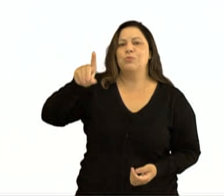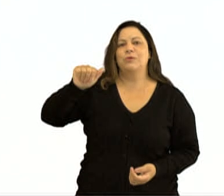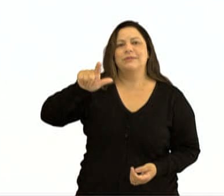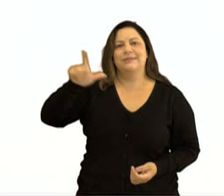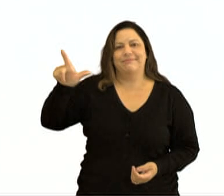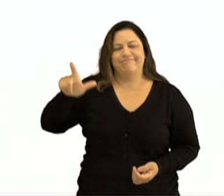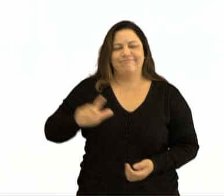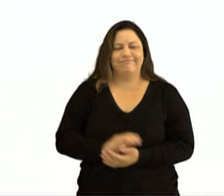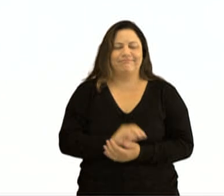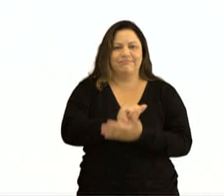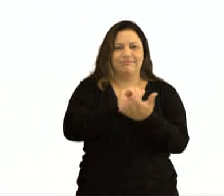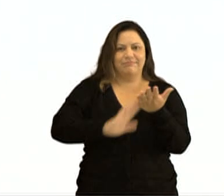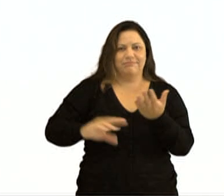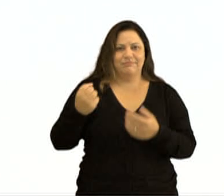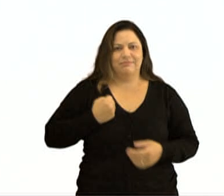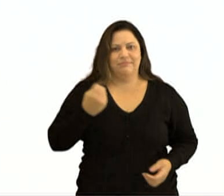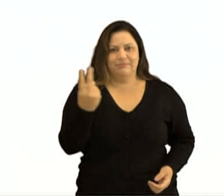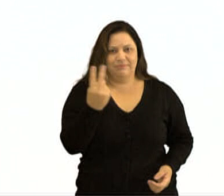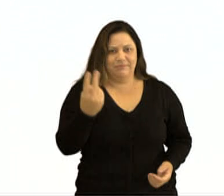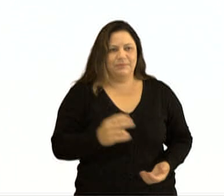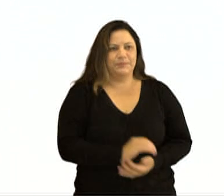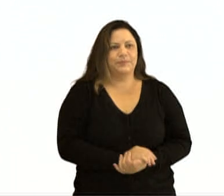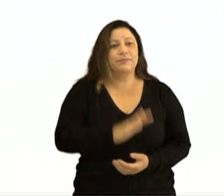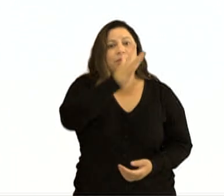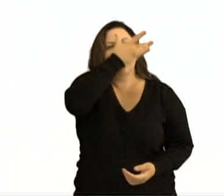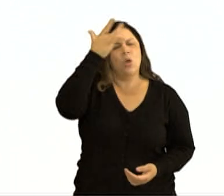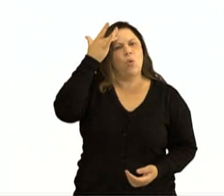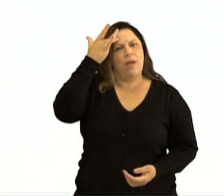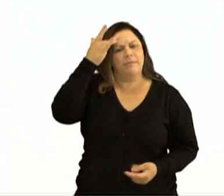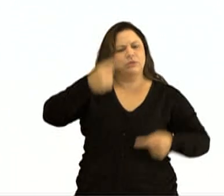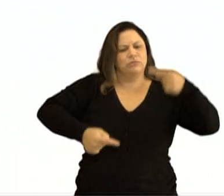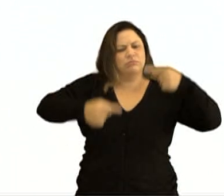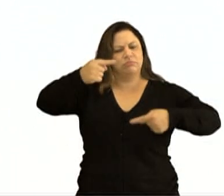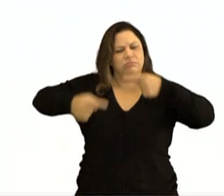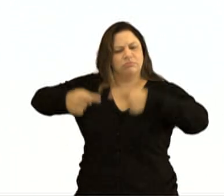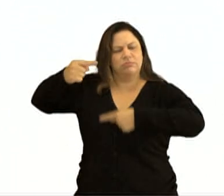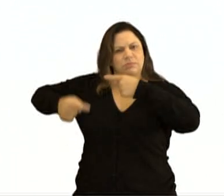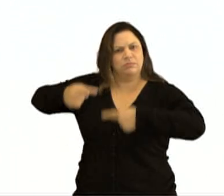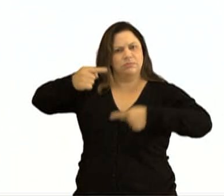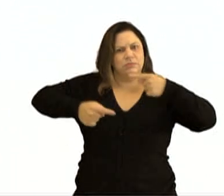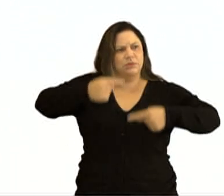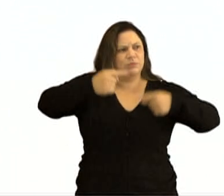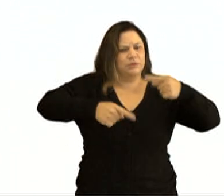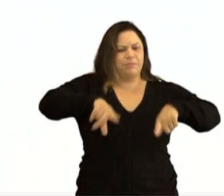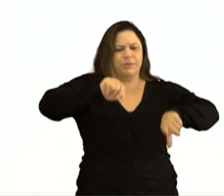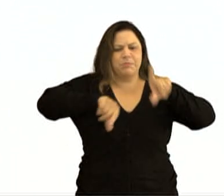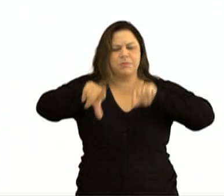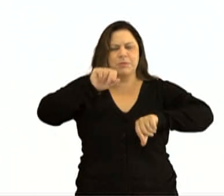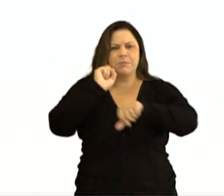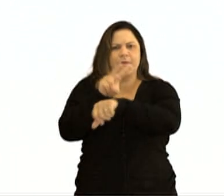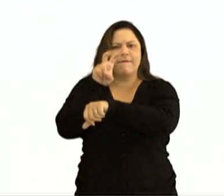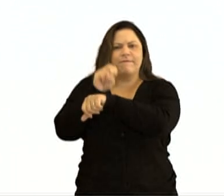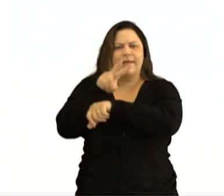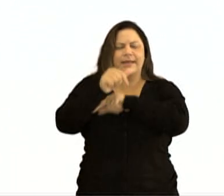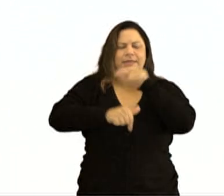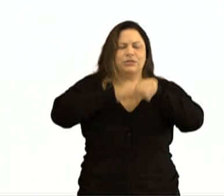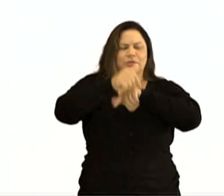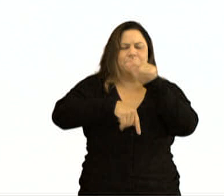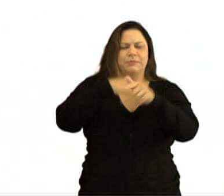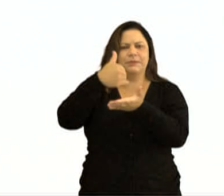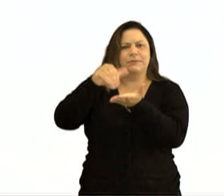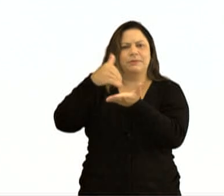para o exercício 2 agora. Uma pessoa está disputando um processo de seleção para uma vaga de emprego em um